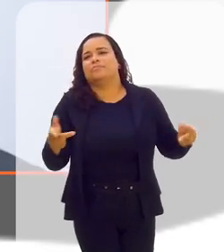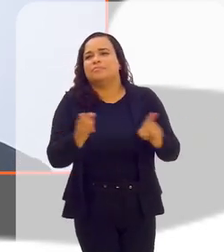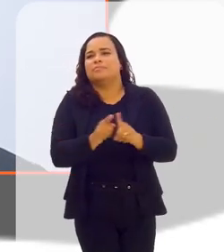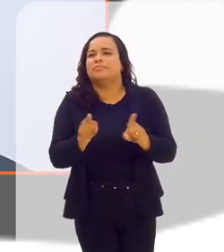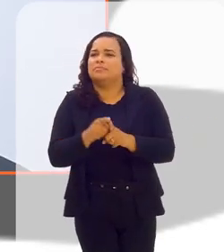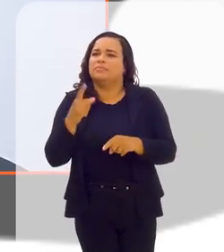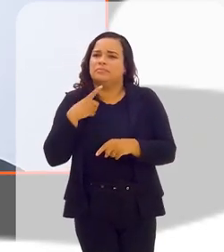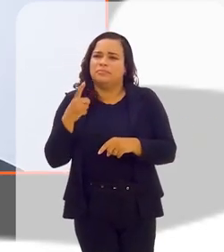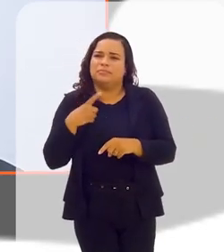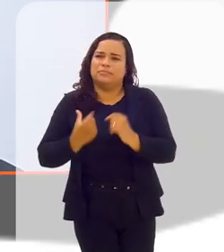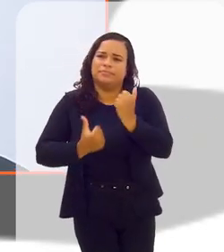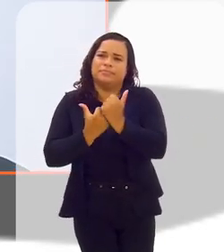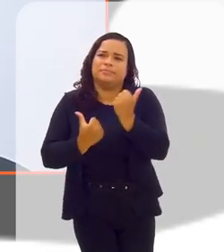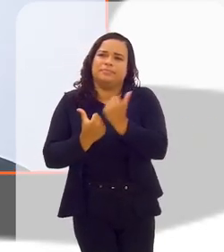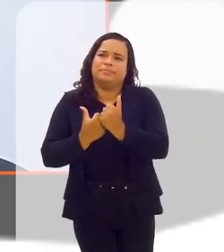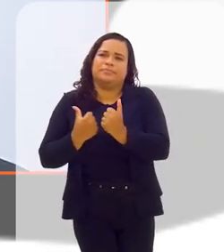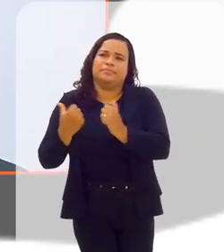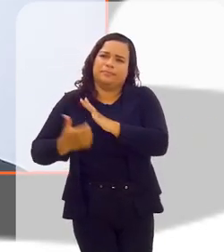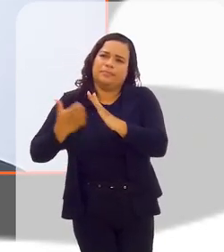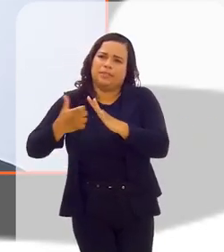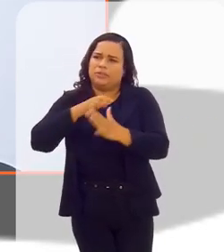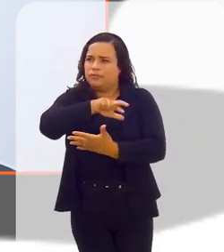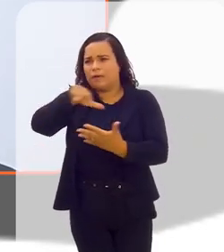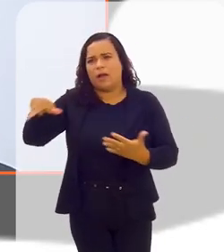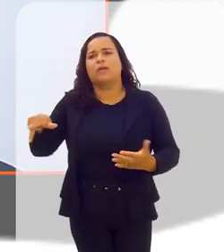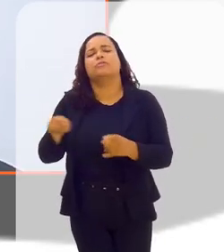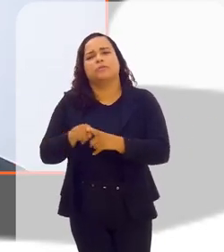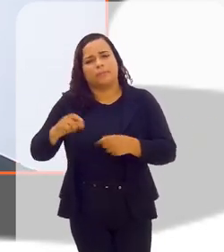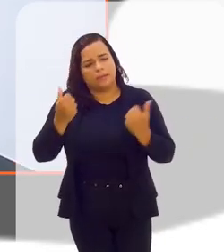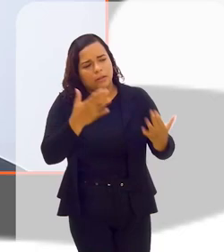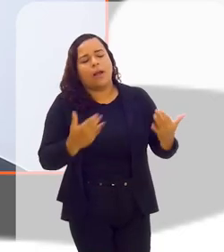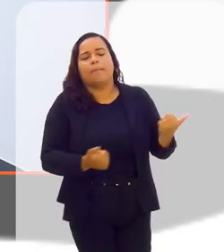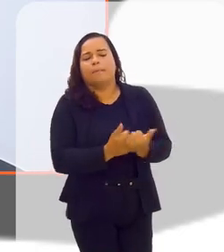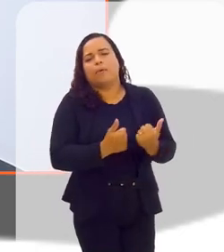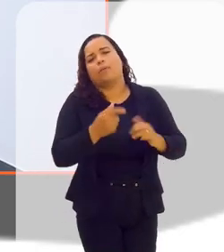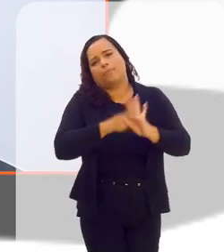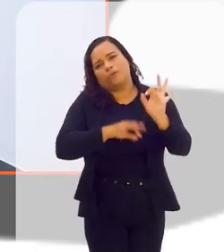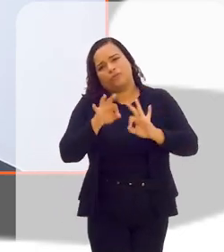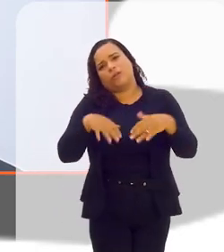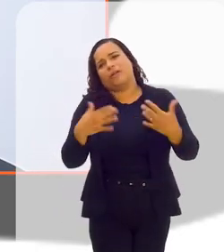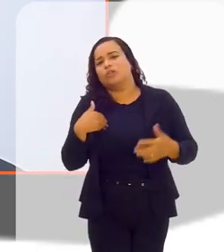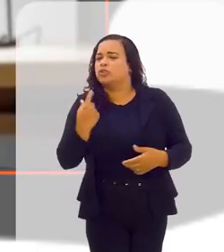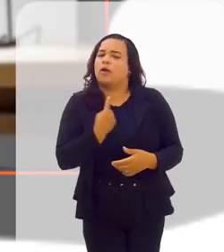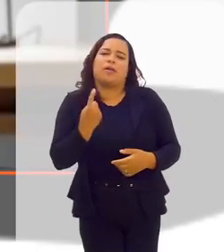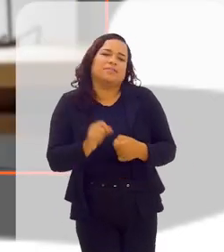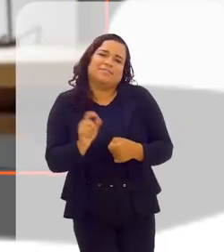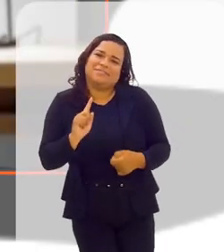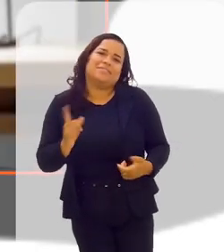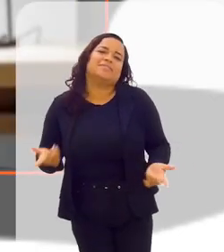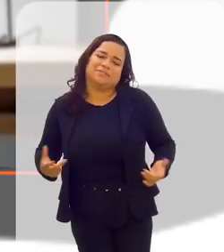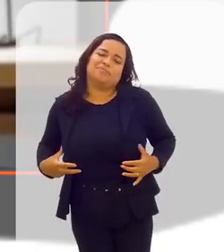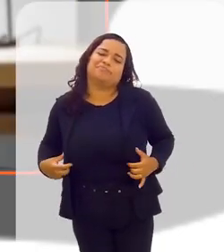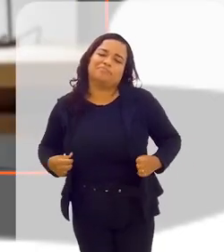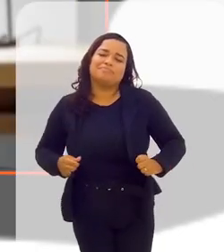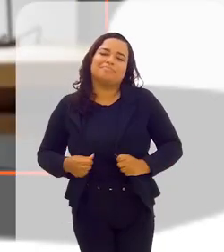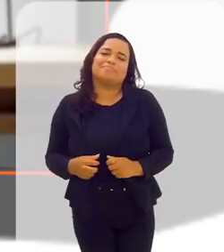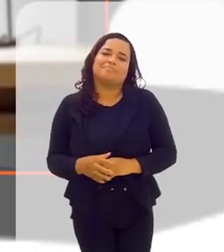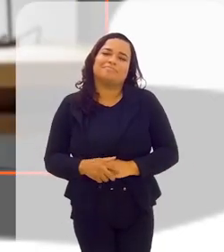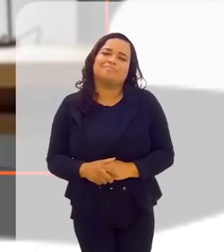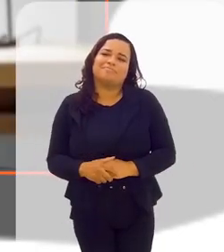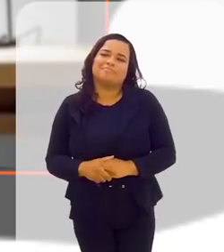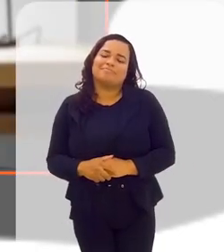né? Fora que nós contamos com as colaborações de muitos empresários que apoiaram o projeto, então ninguém faz nada sozinho,